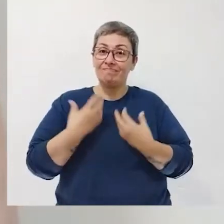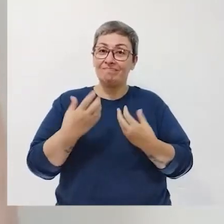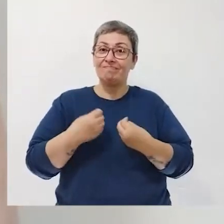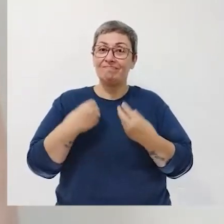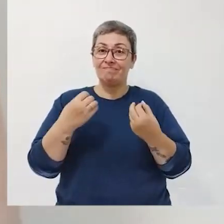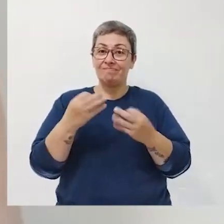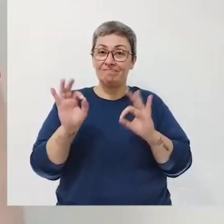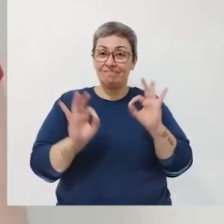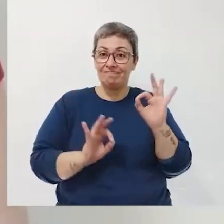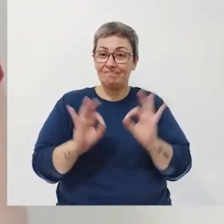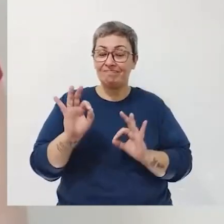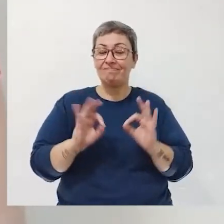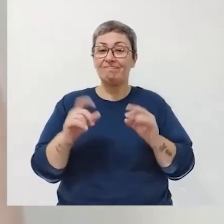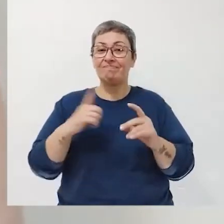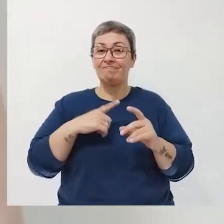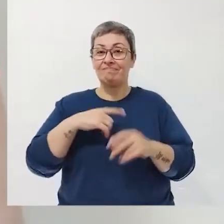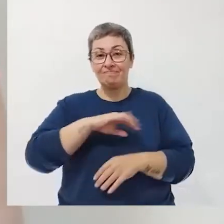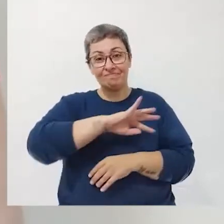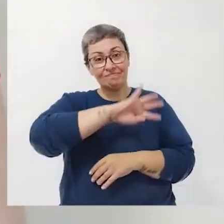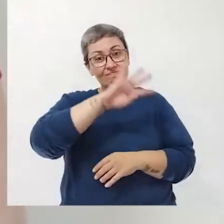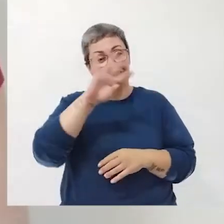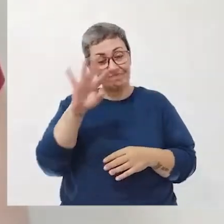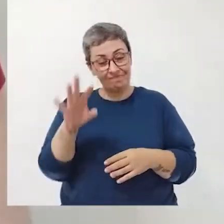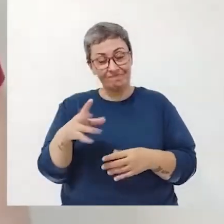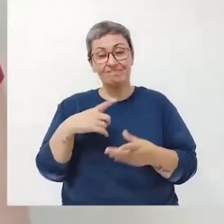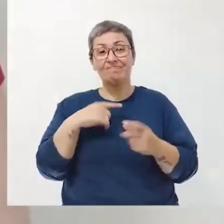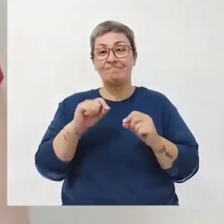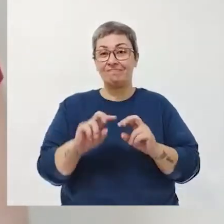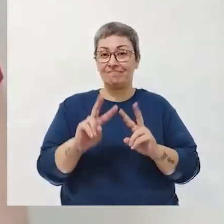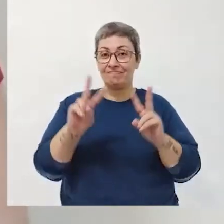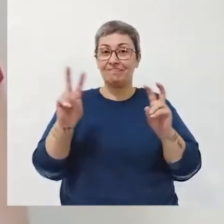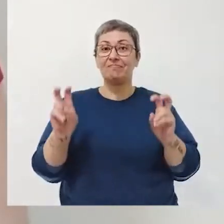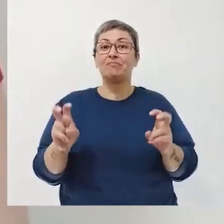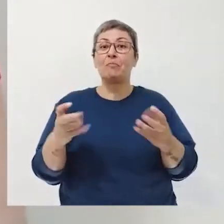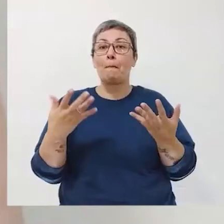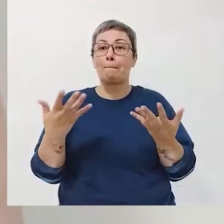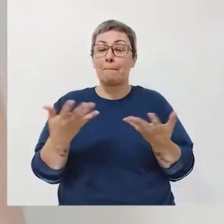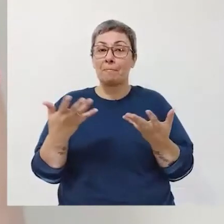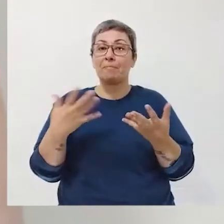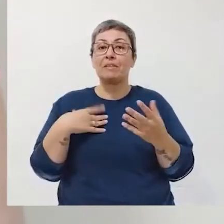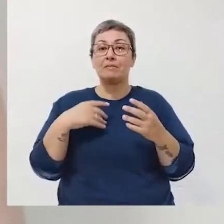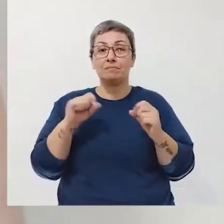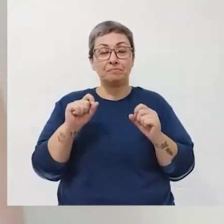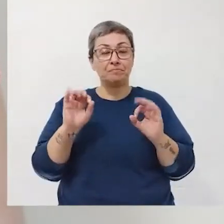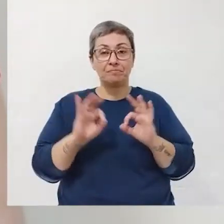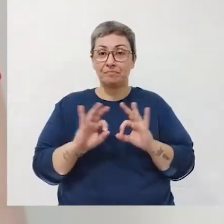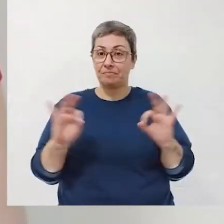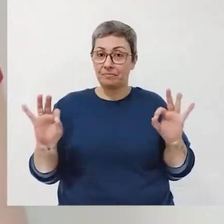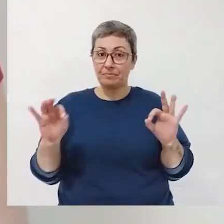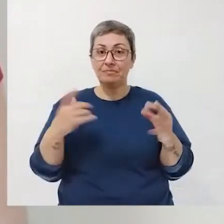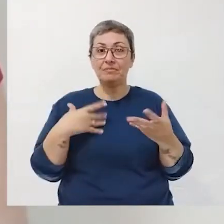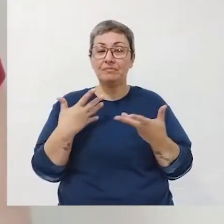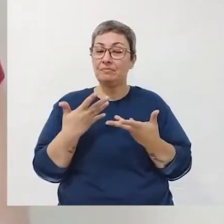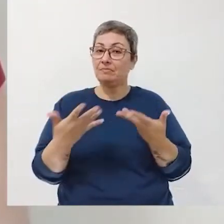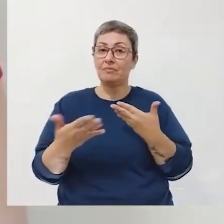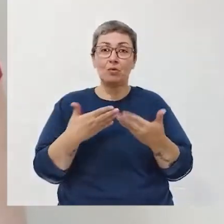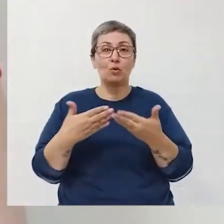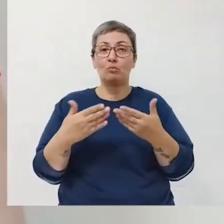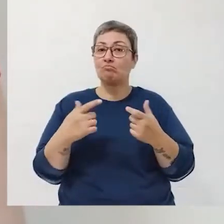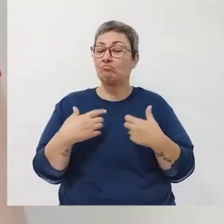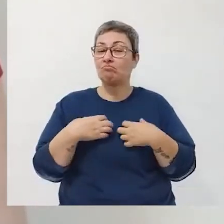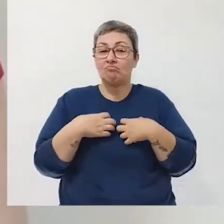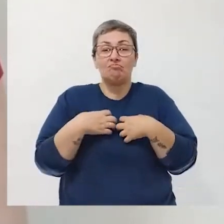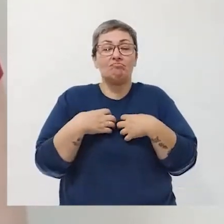uma obra que tenha um arco-íris, que tenha como temática o arco-íris, ótimo, seja ela como